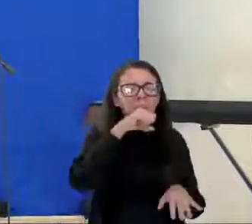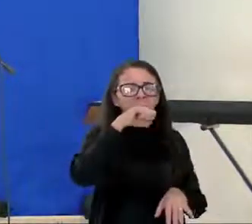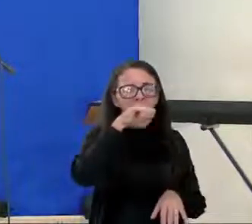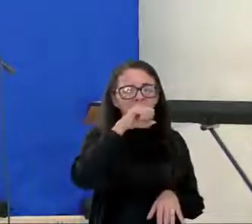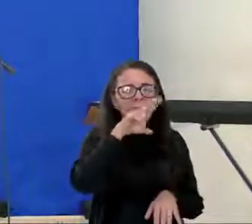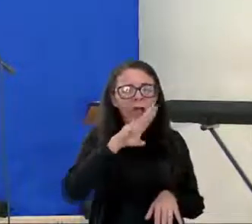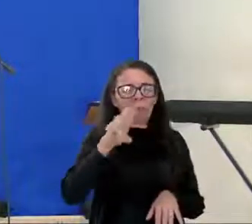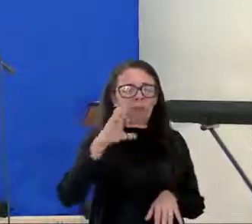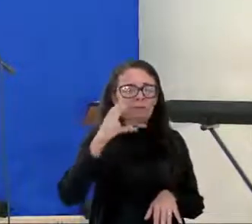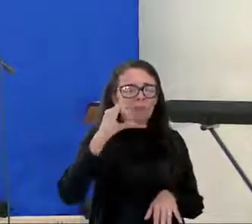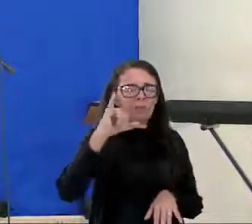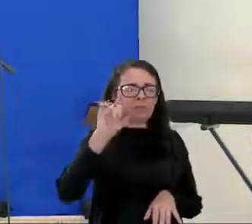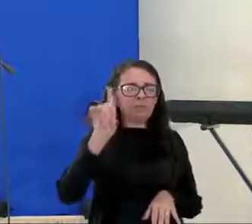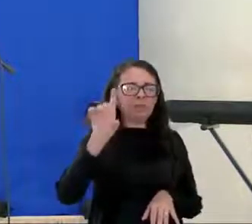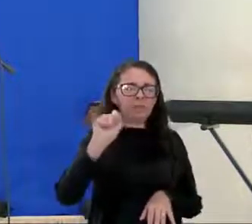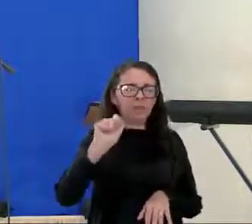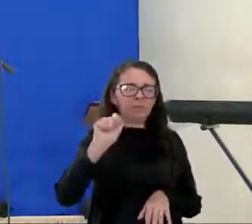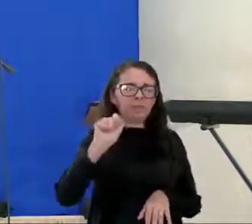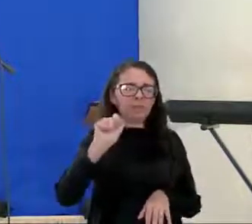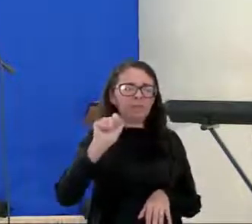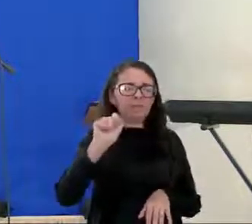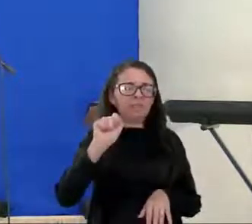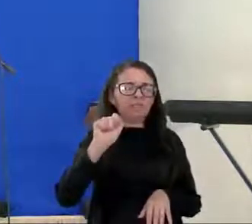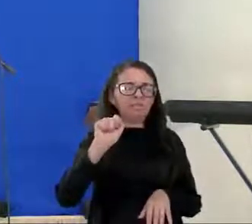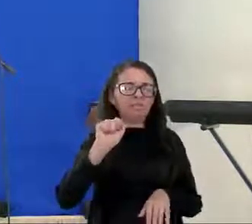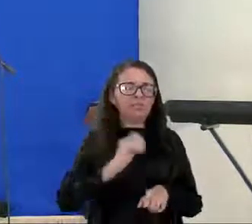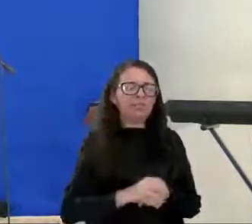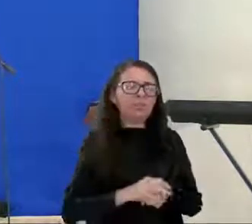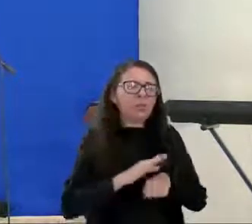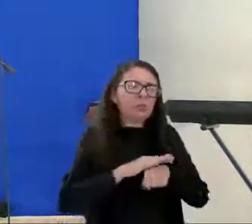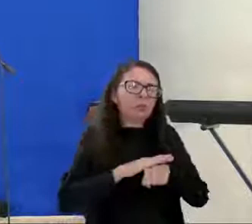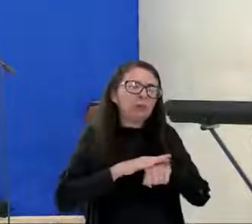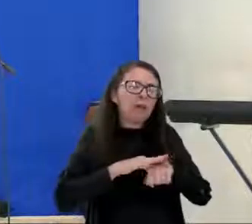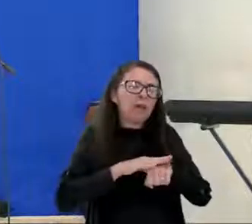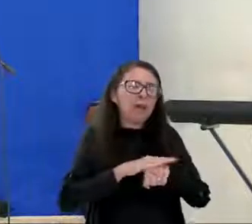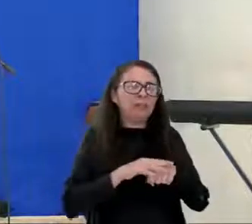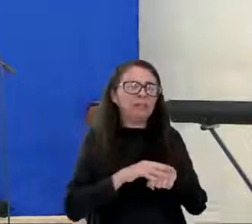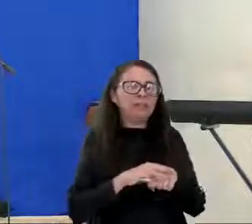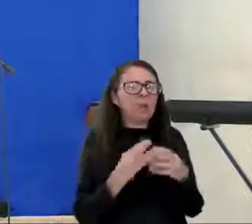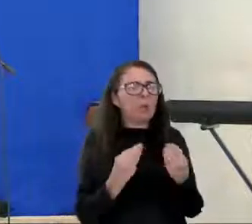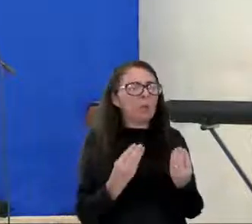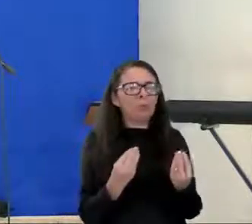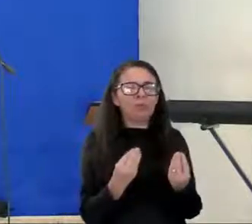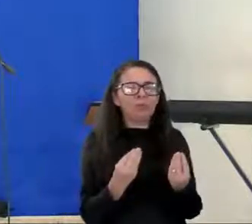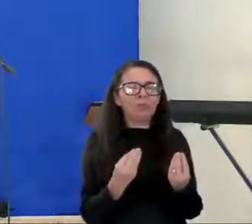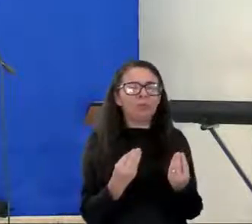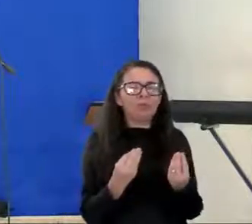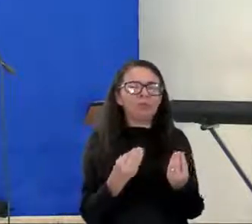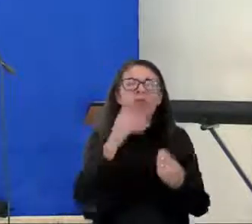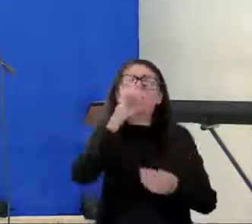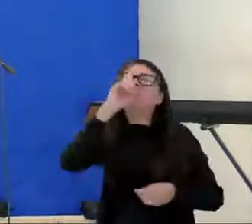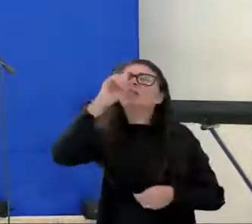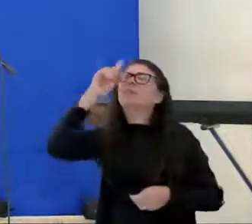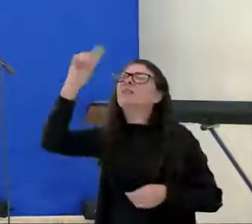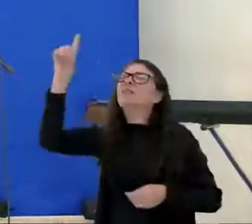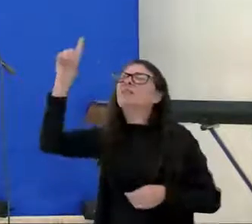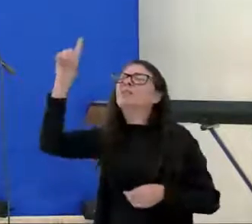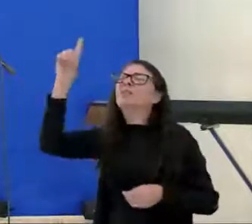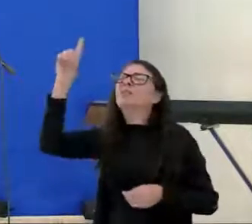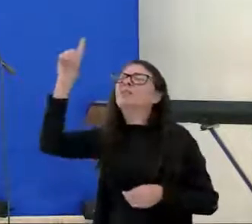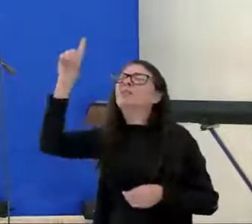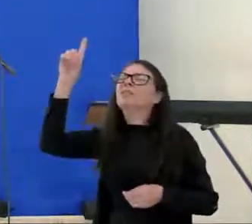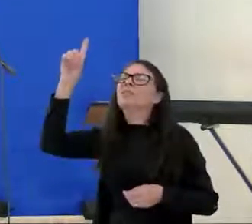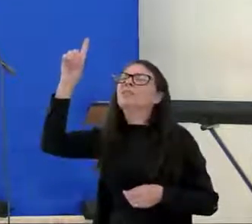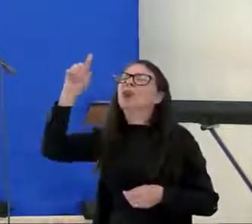Senhor. Eu creio, Senhor, enquanto que há vida, o Senhor é dono da vida. E eu creio, Senhor, enquanto que há vida,